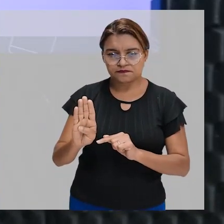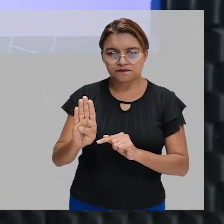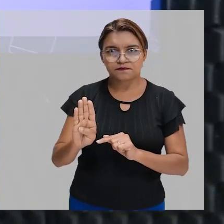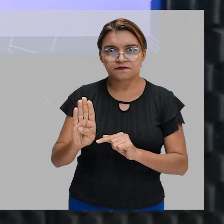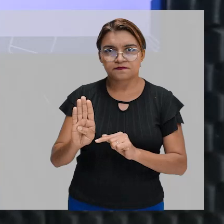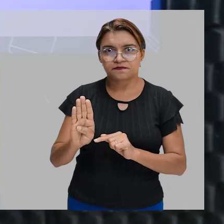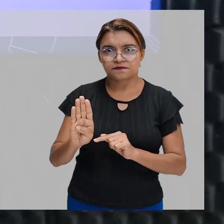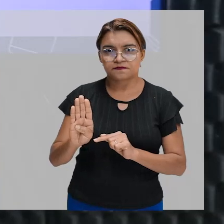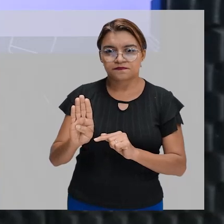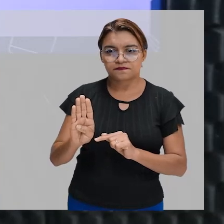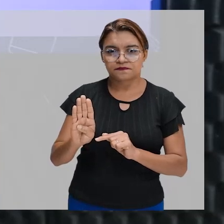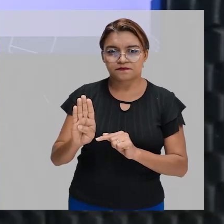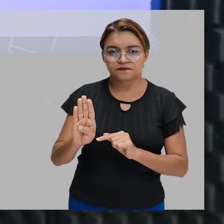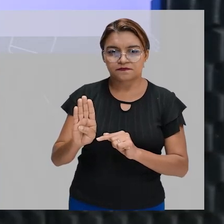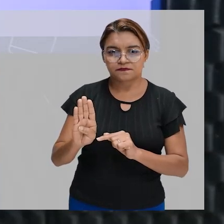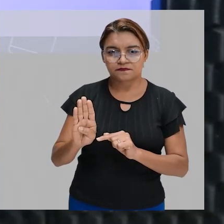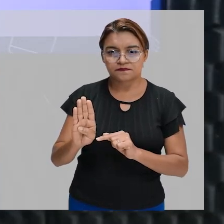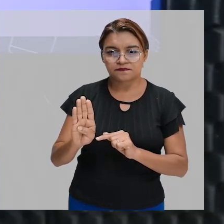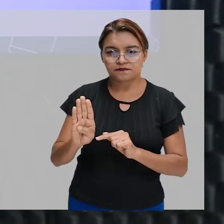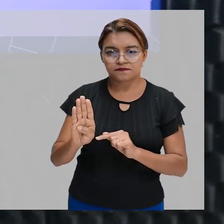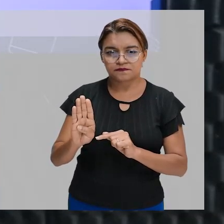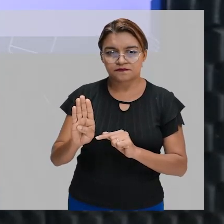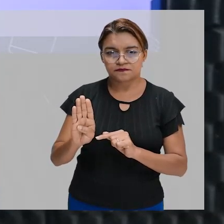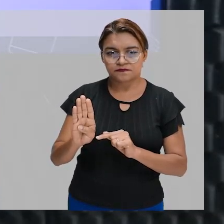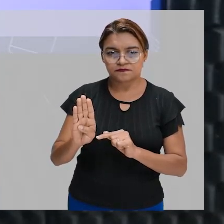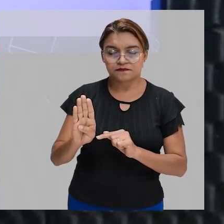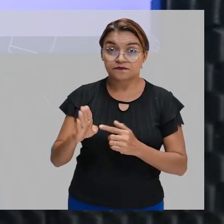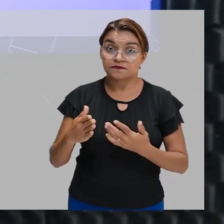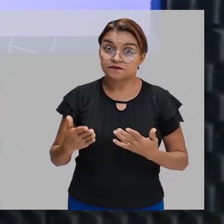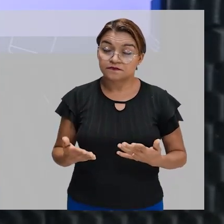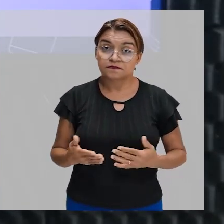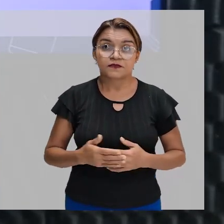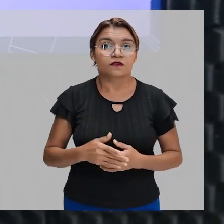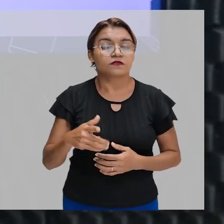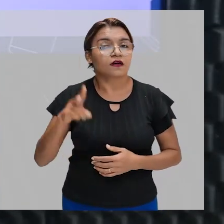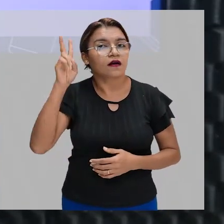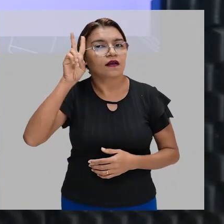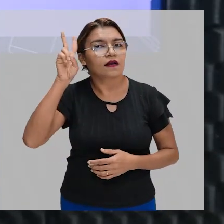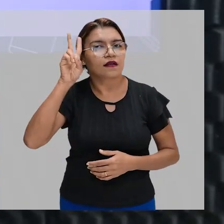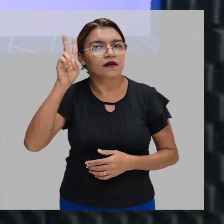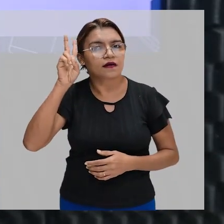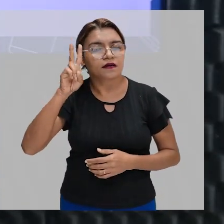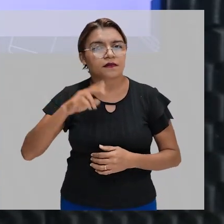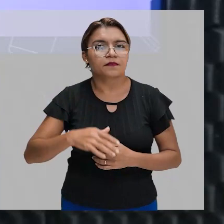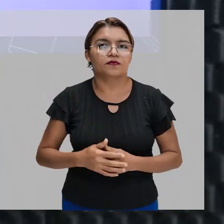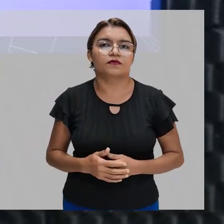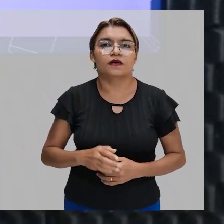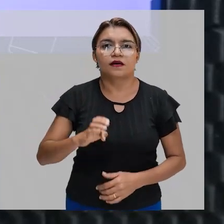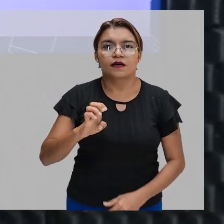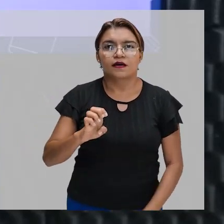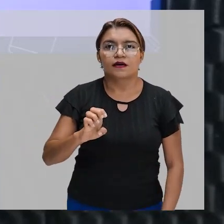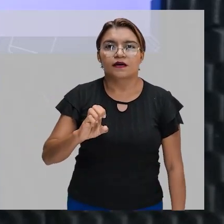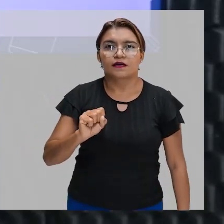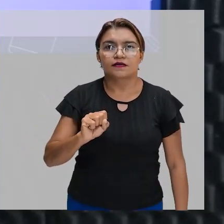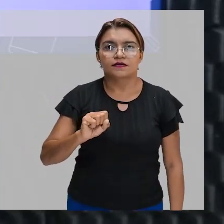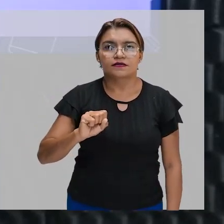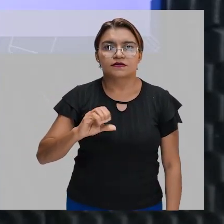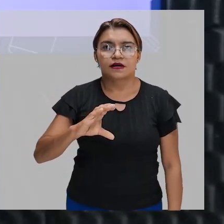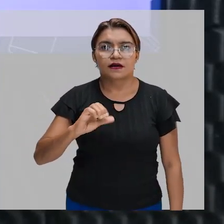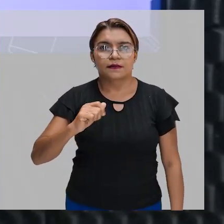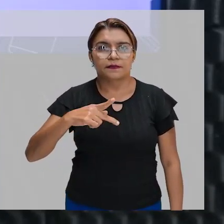Refúgio acolhedor atração por ambiente noturnos aí você vai lembrar do escapismo lembra